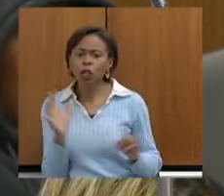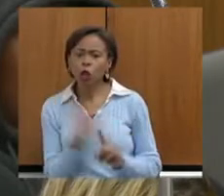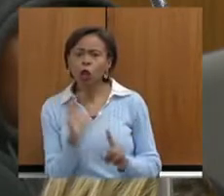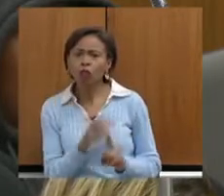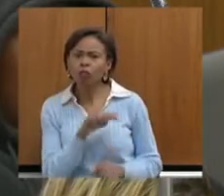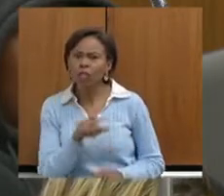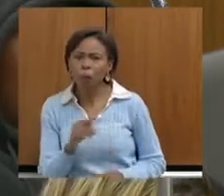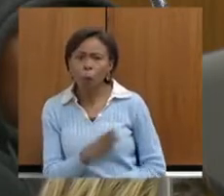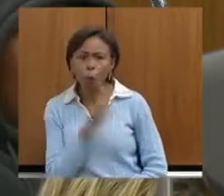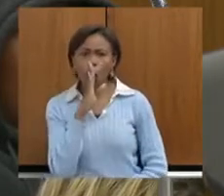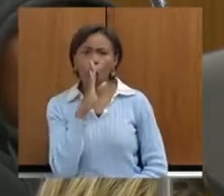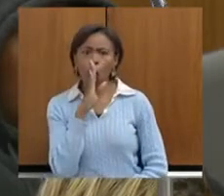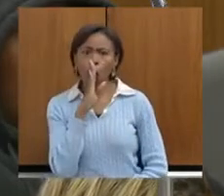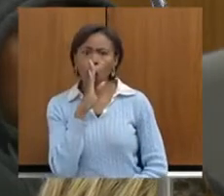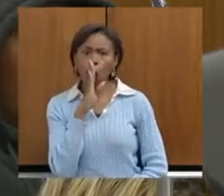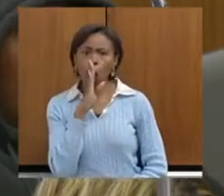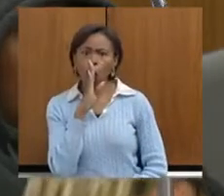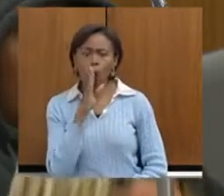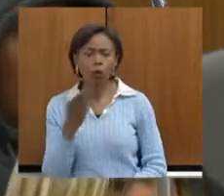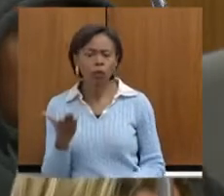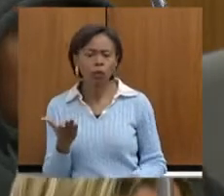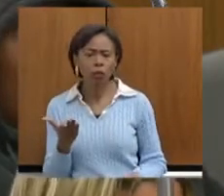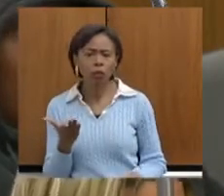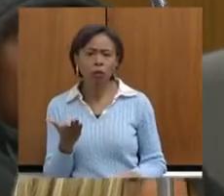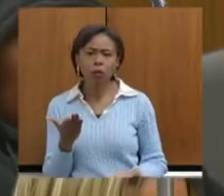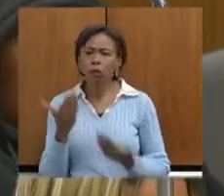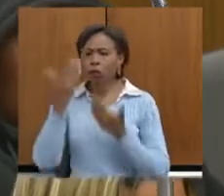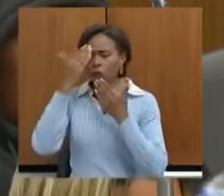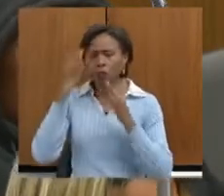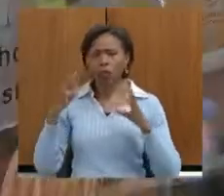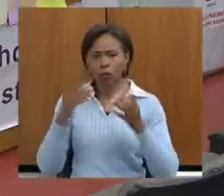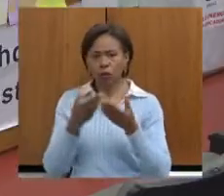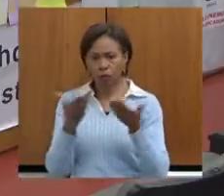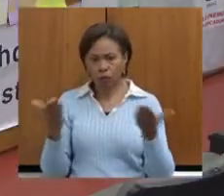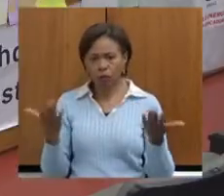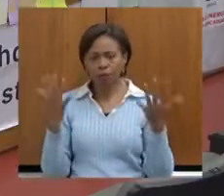permanecer calados Obrigado a todos pelos